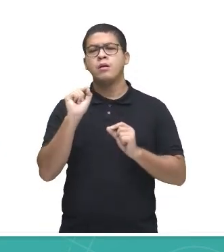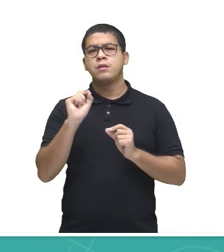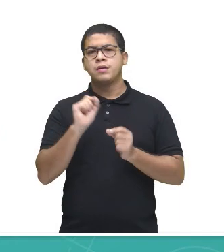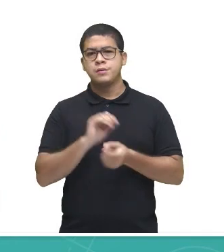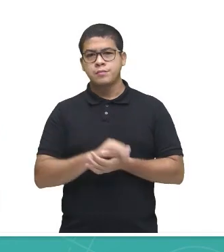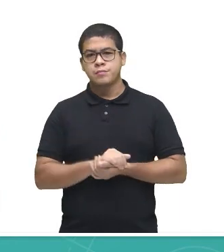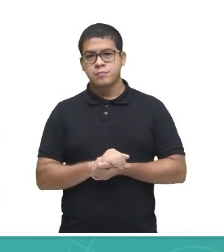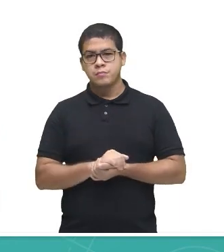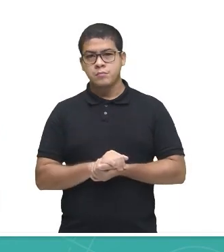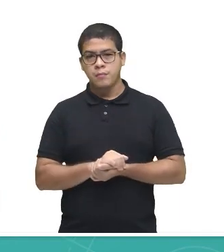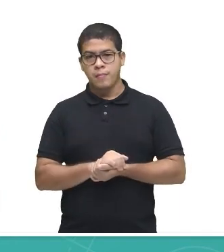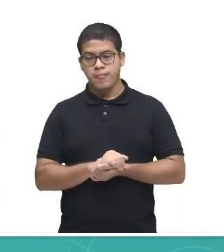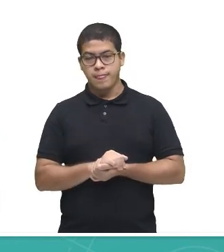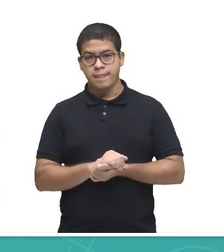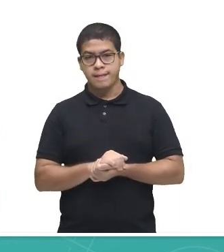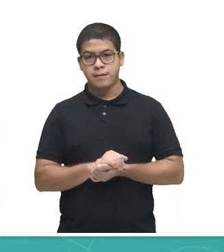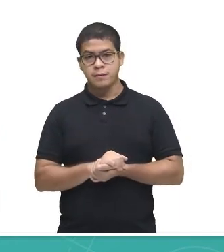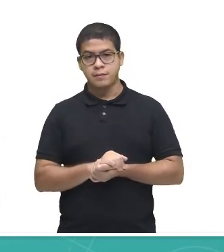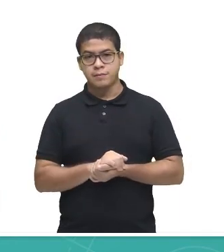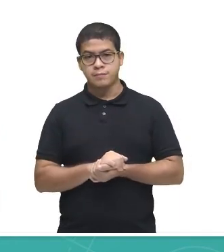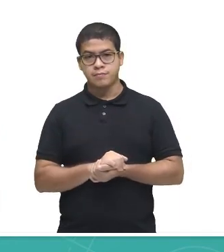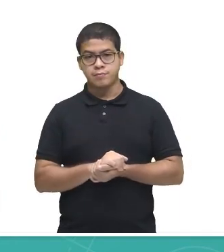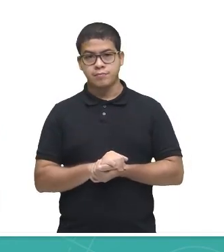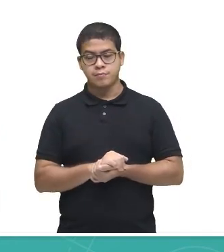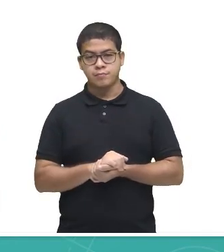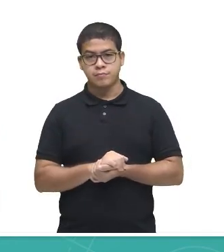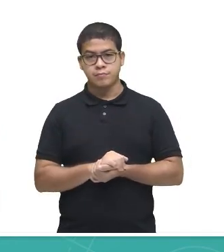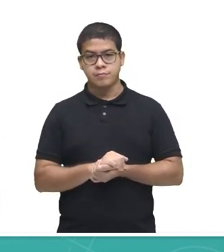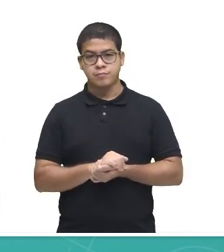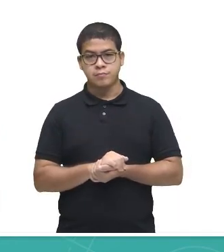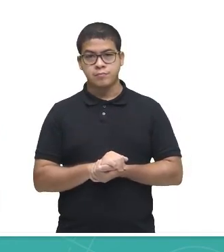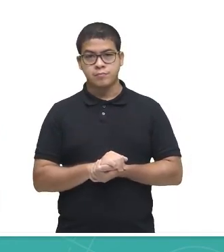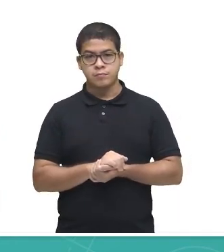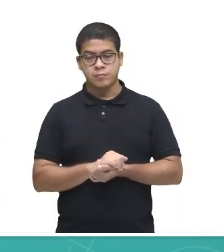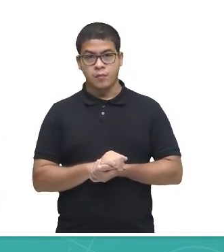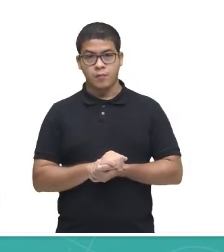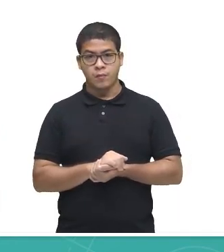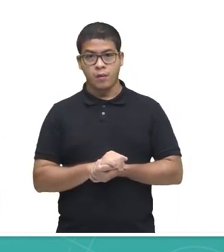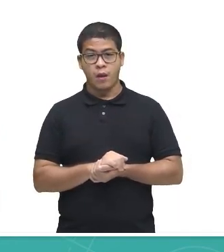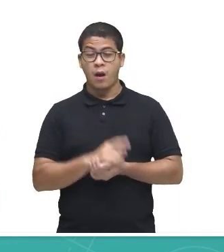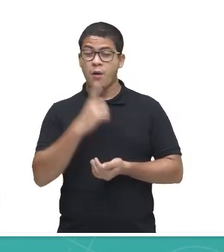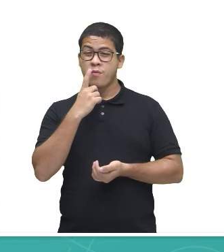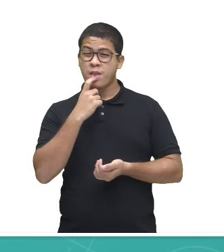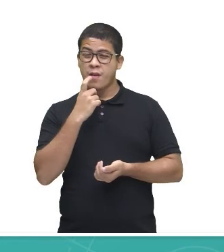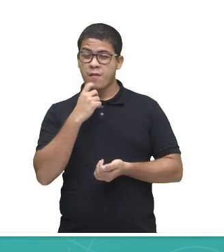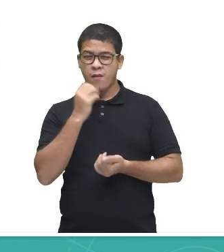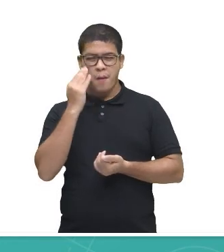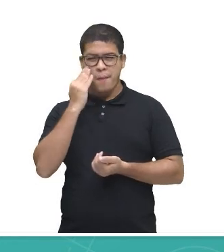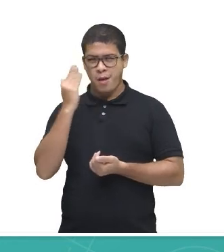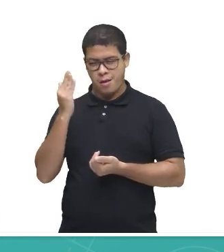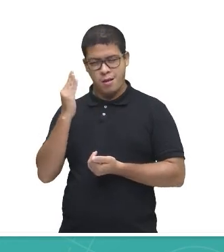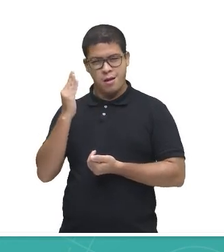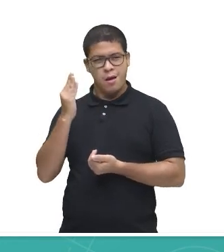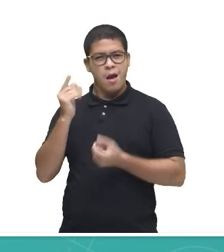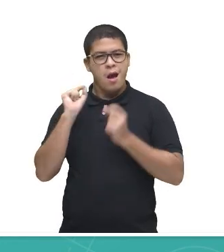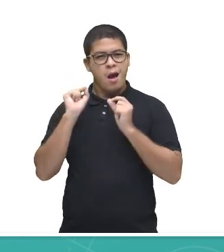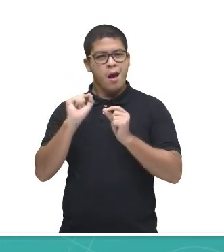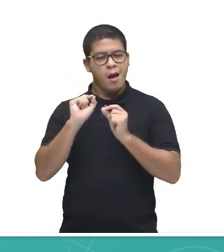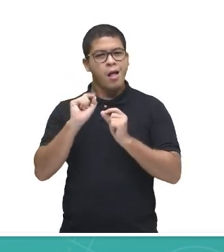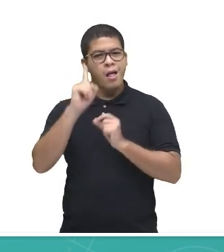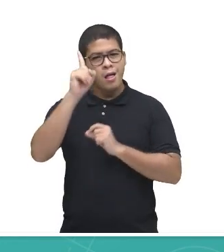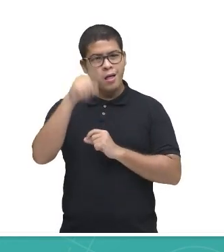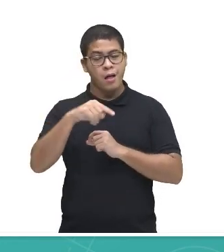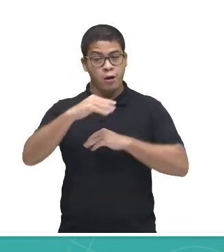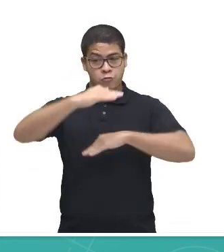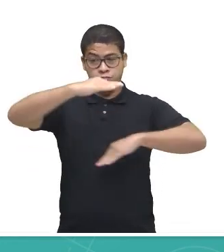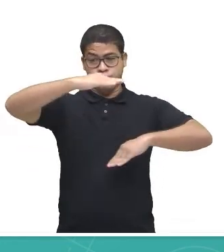os ângulos alternos e externos. Opa! Se eu estou trabalhando com ângulos